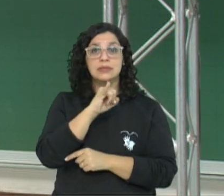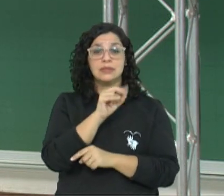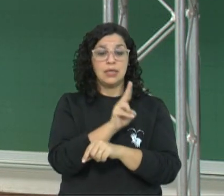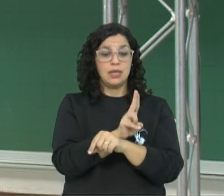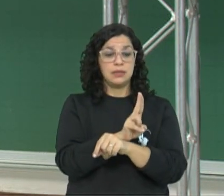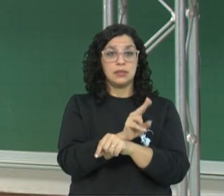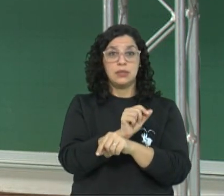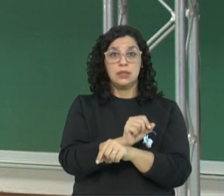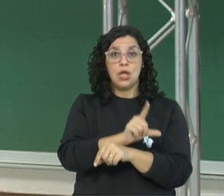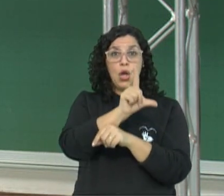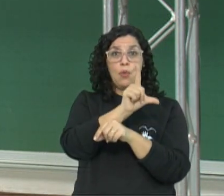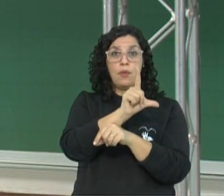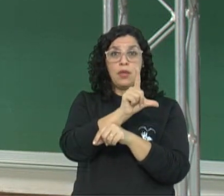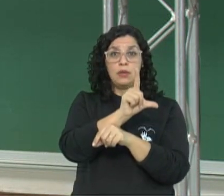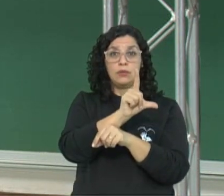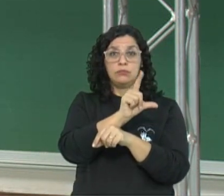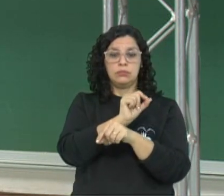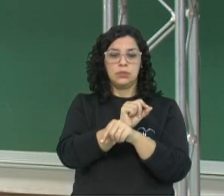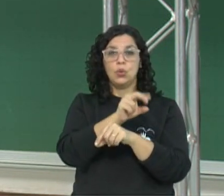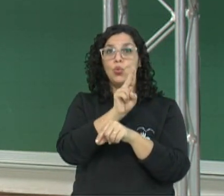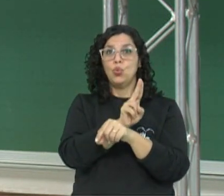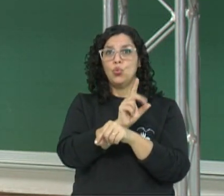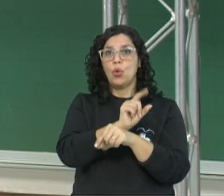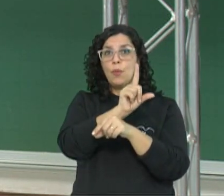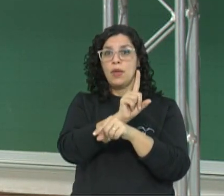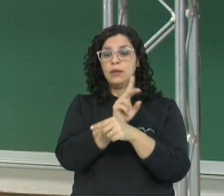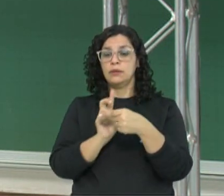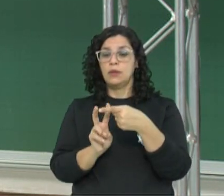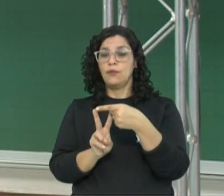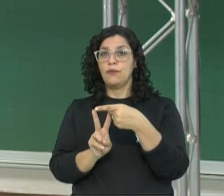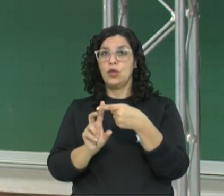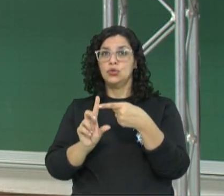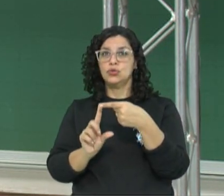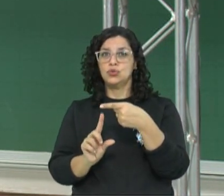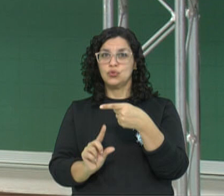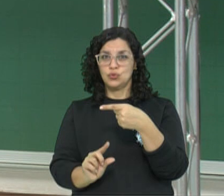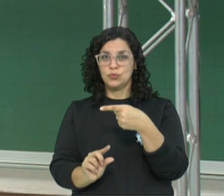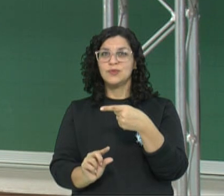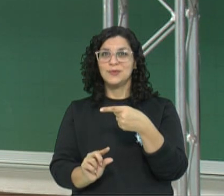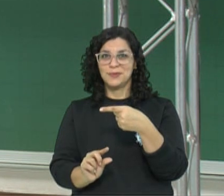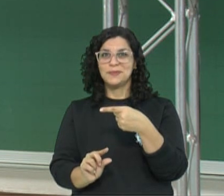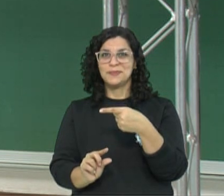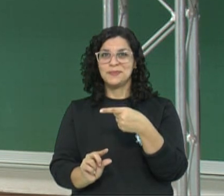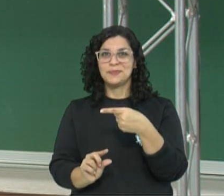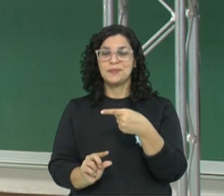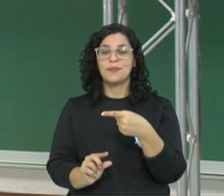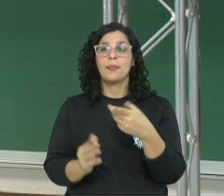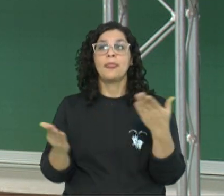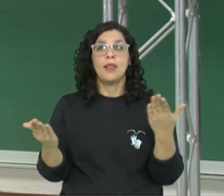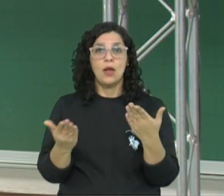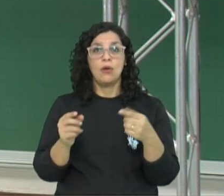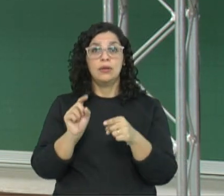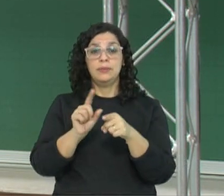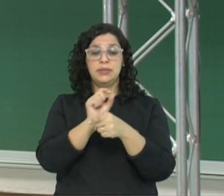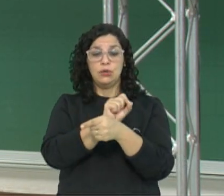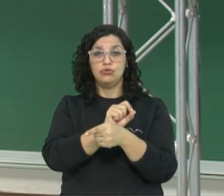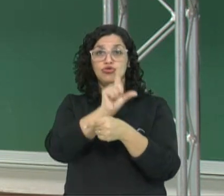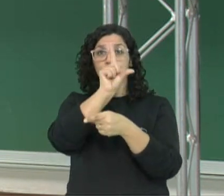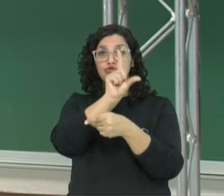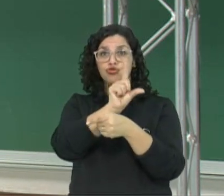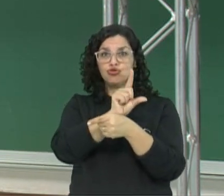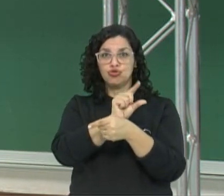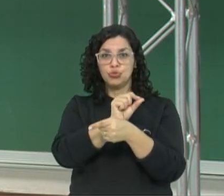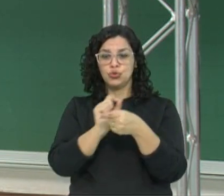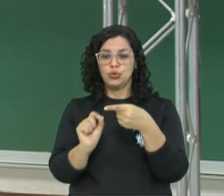eu aumento a massa específica, o volume, ele diminui. E o oposto